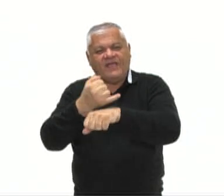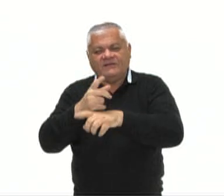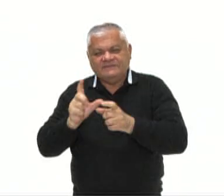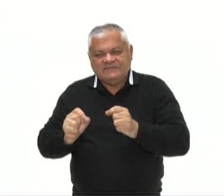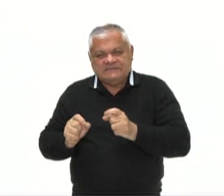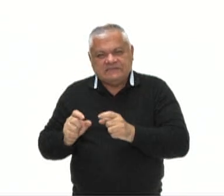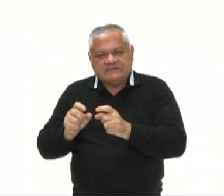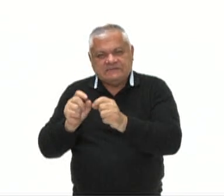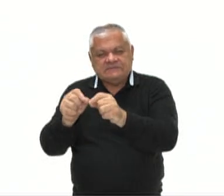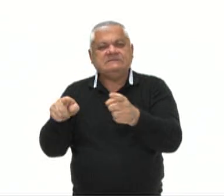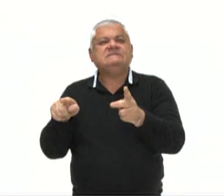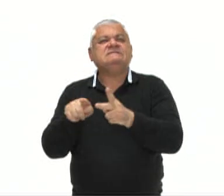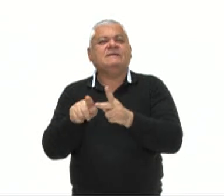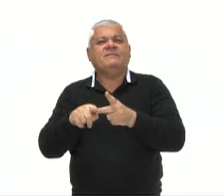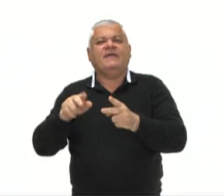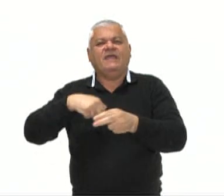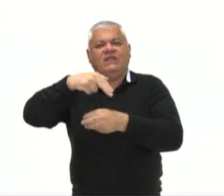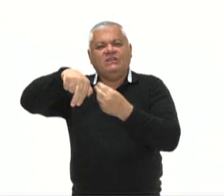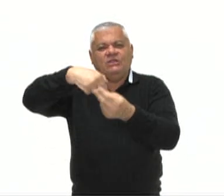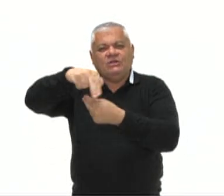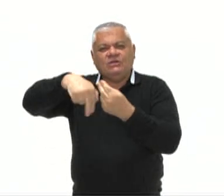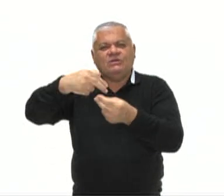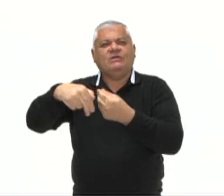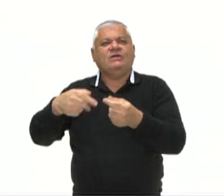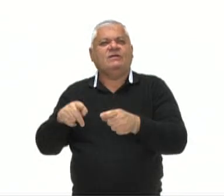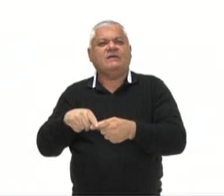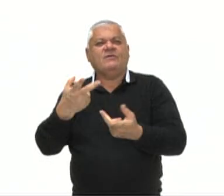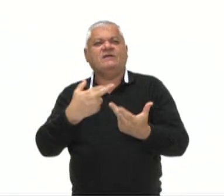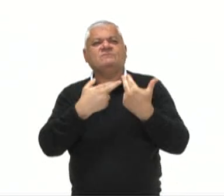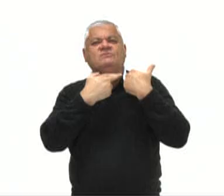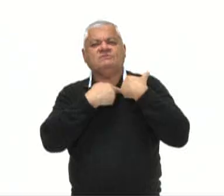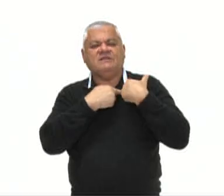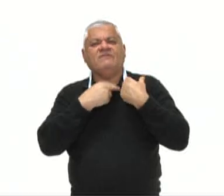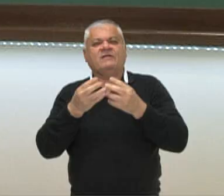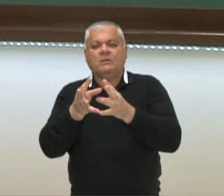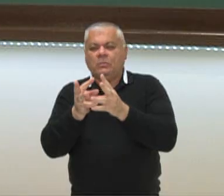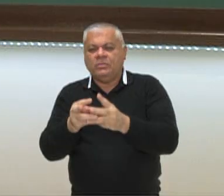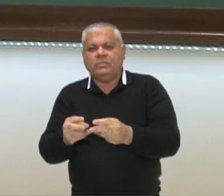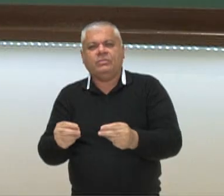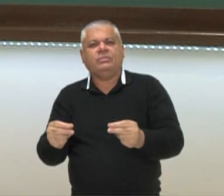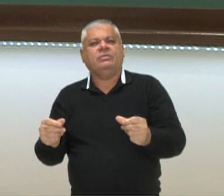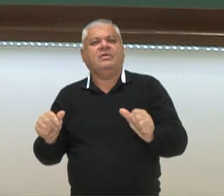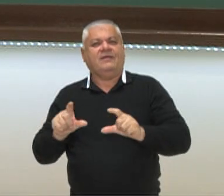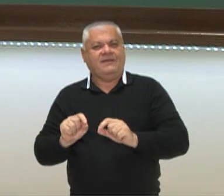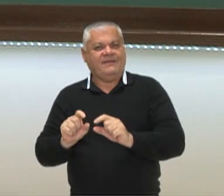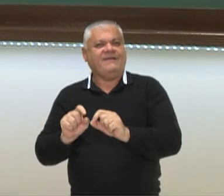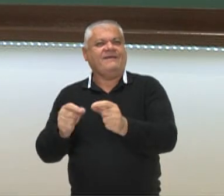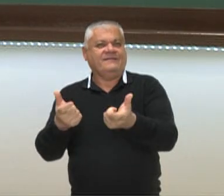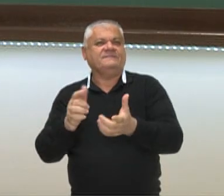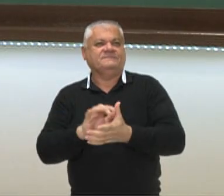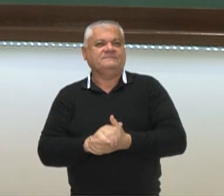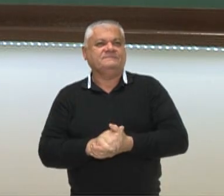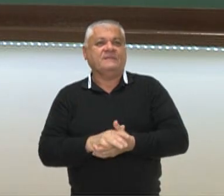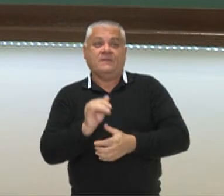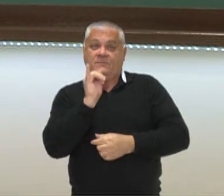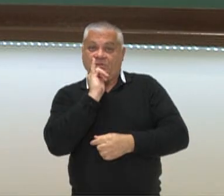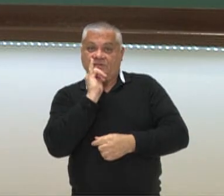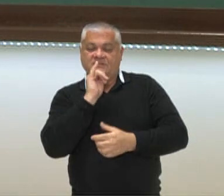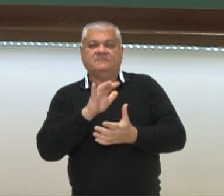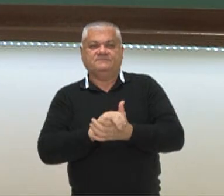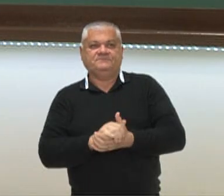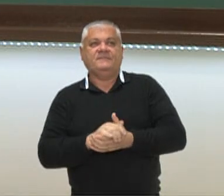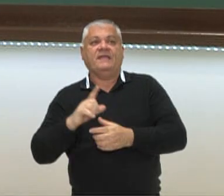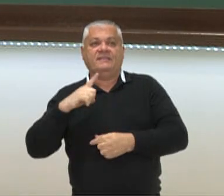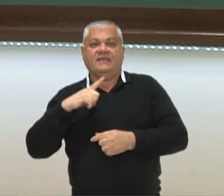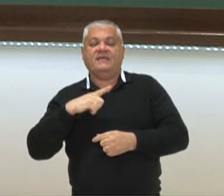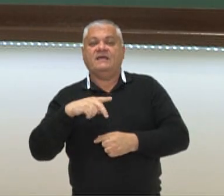nitrobactérias, responsáveis, respectivamente, pelo tipo de oxidação de algum produto no processo de quimiossíntese. Por exemplo, nós